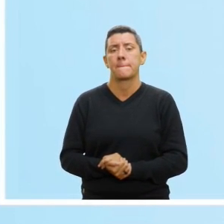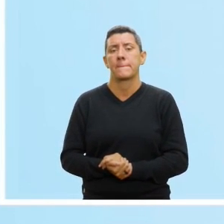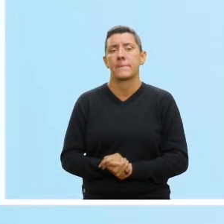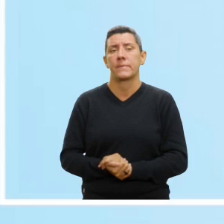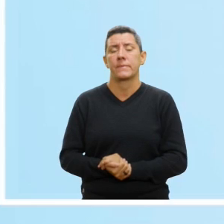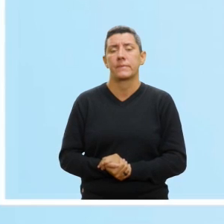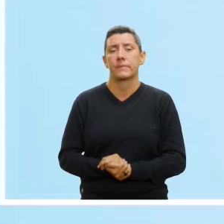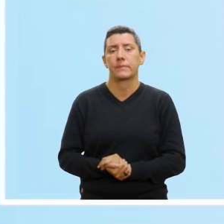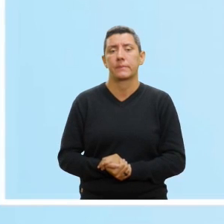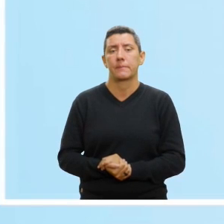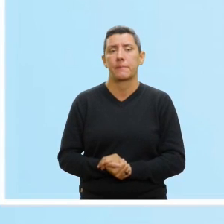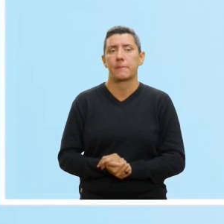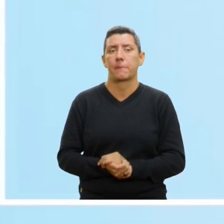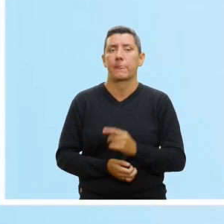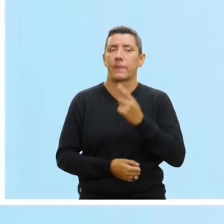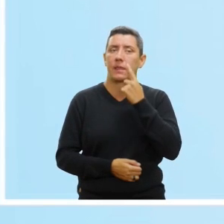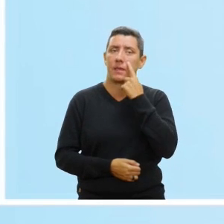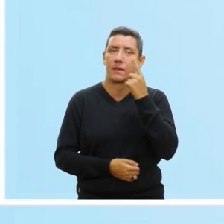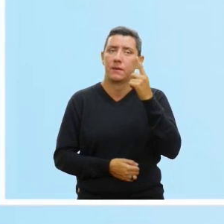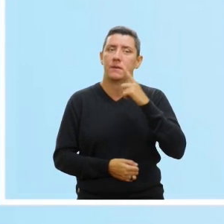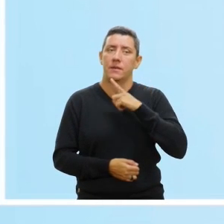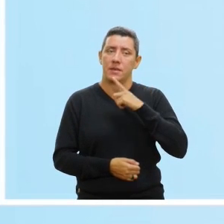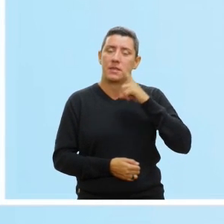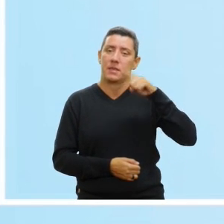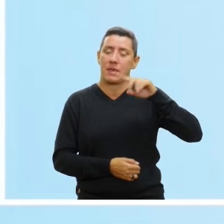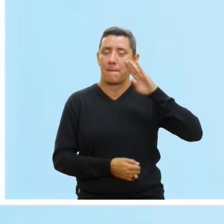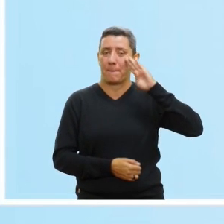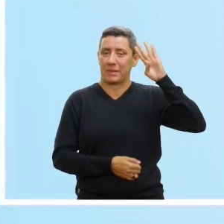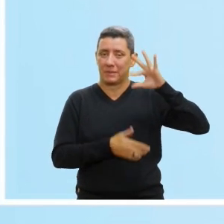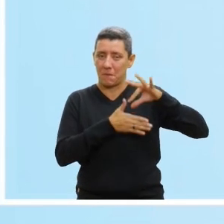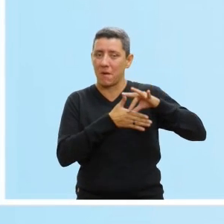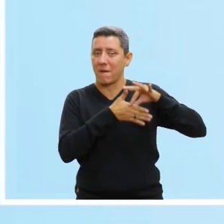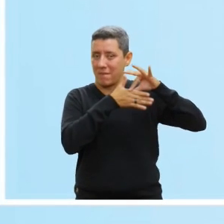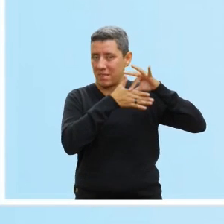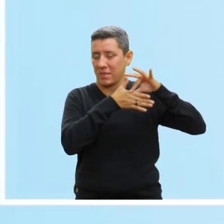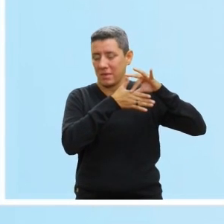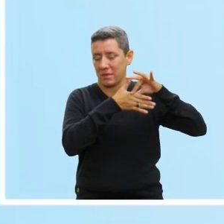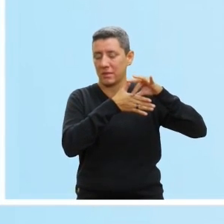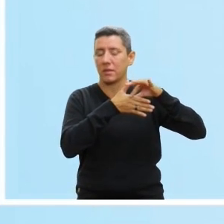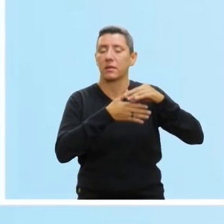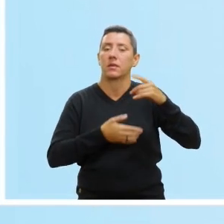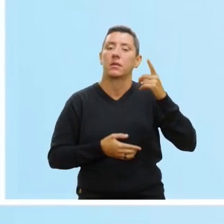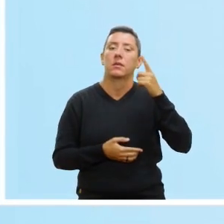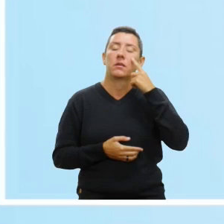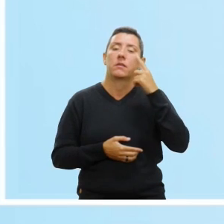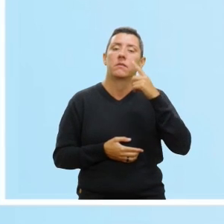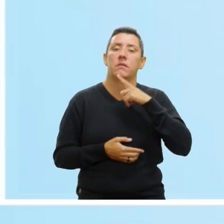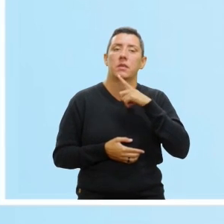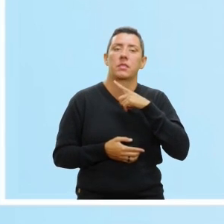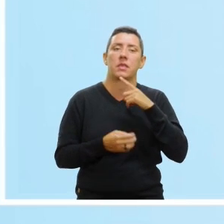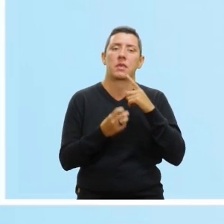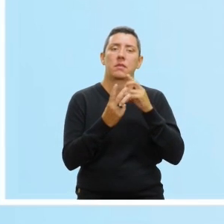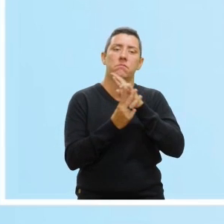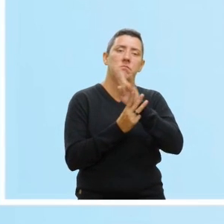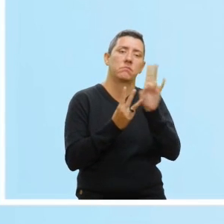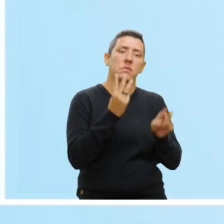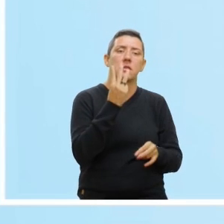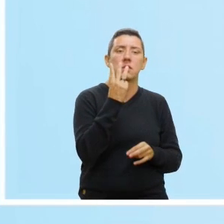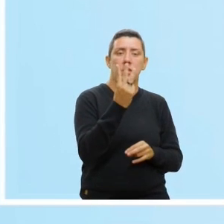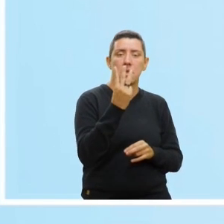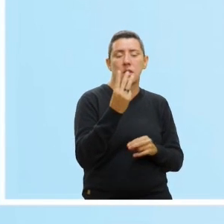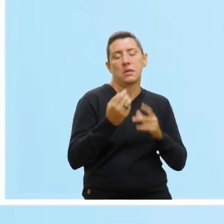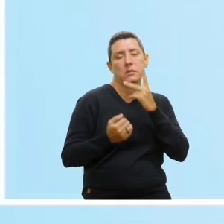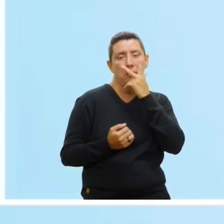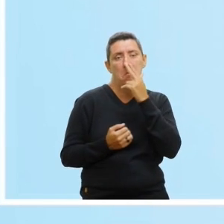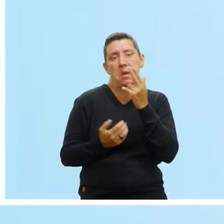Aqui só mostrando um pouco, né, eu comentei que a Huawei é líder de mercado. Então, a gente pode chamar o mercado, dividir o mercado de DWDM em